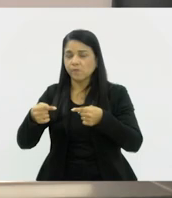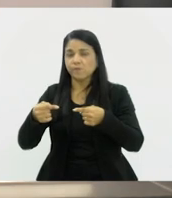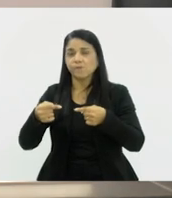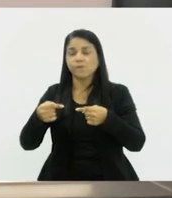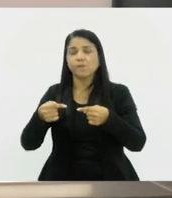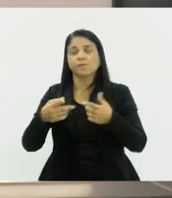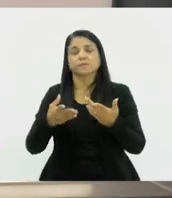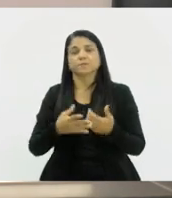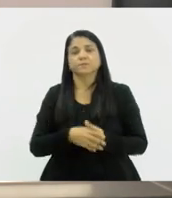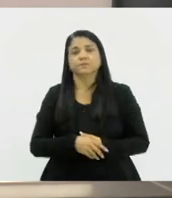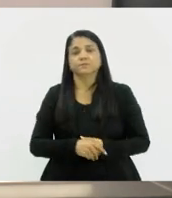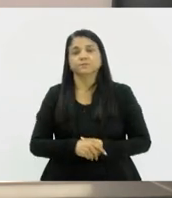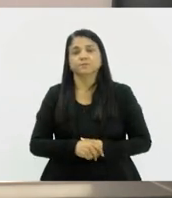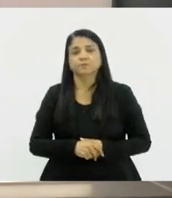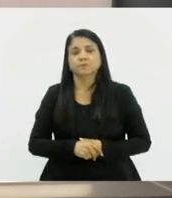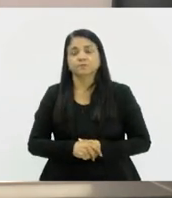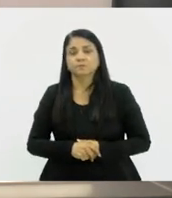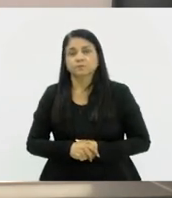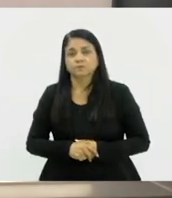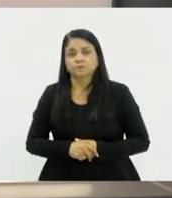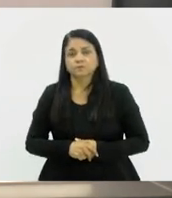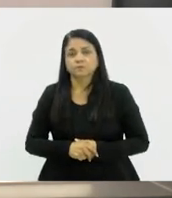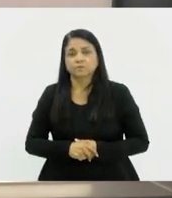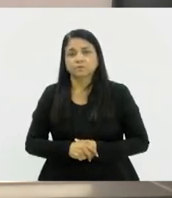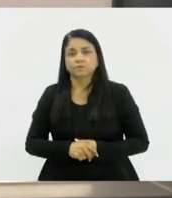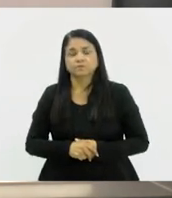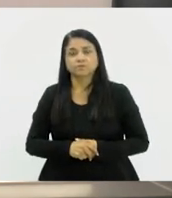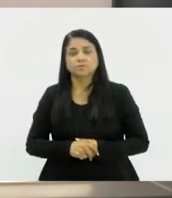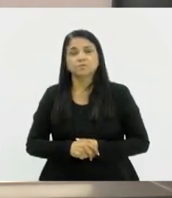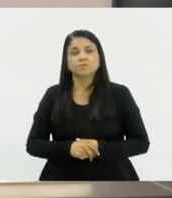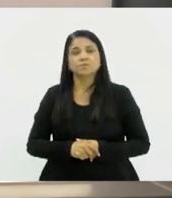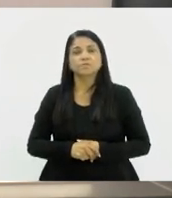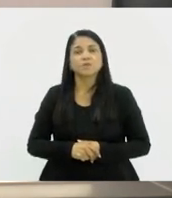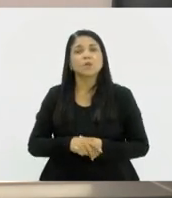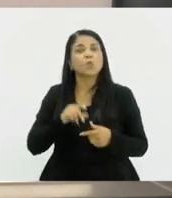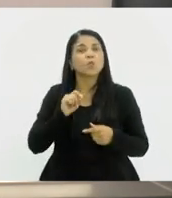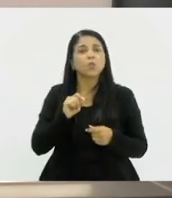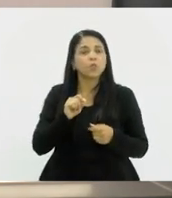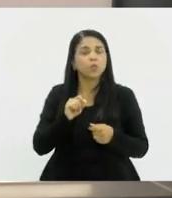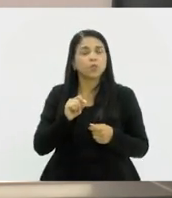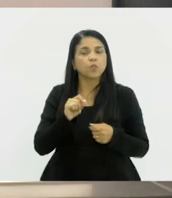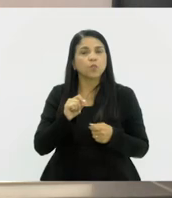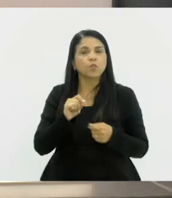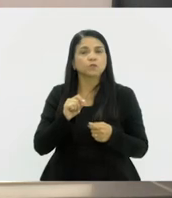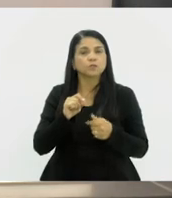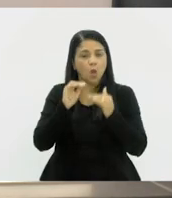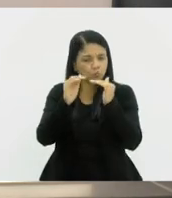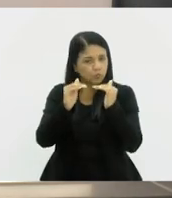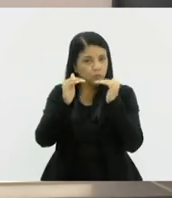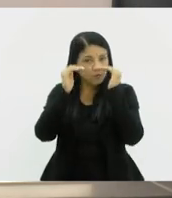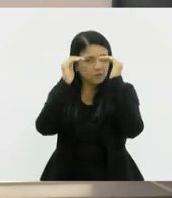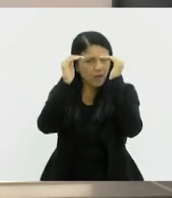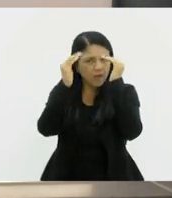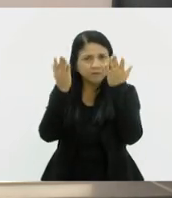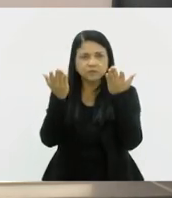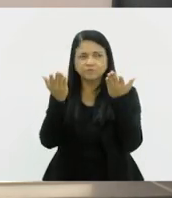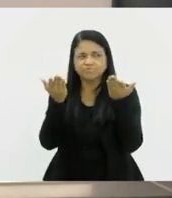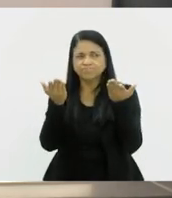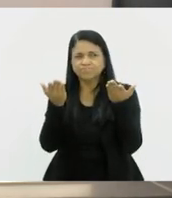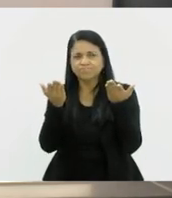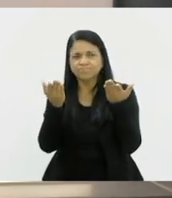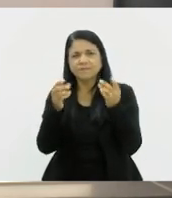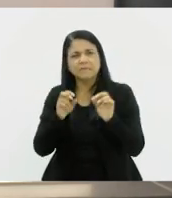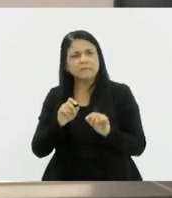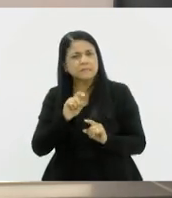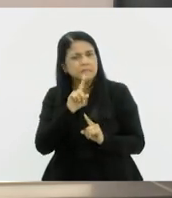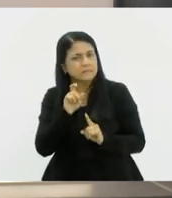pro debate eh o princípio né da alteridade Será né Eh